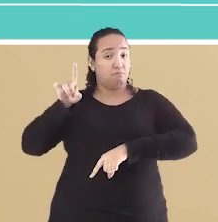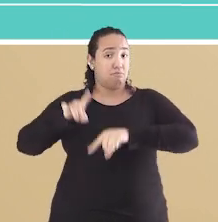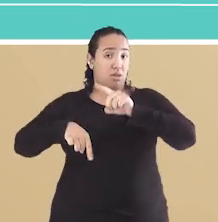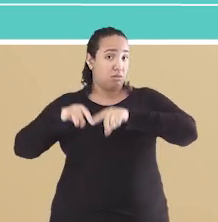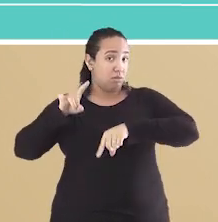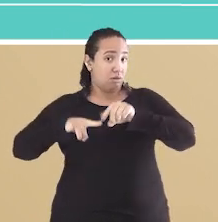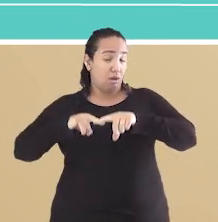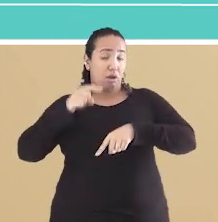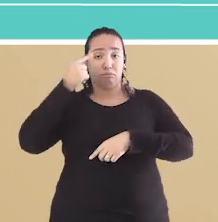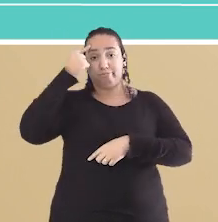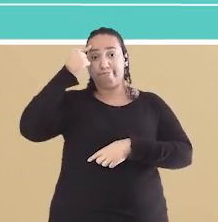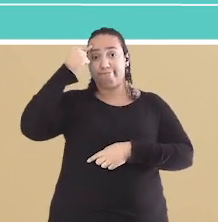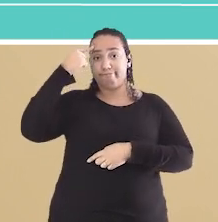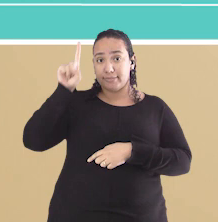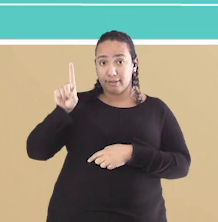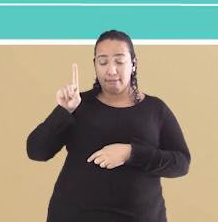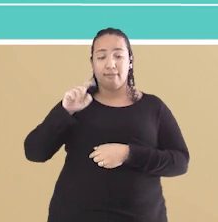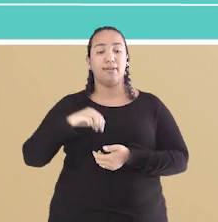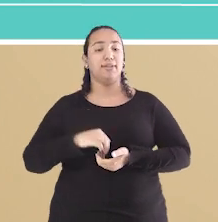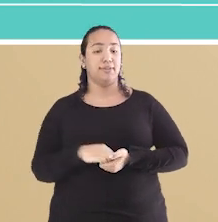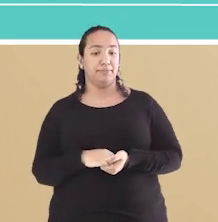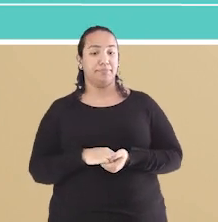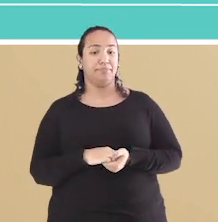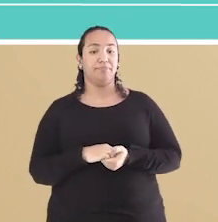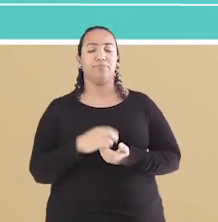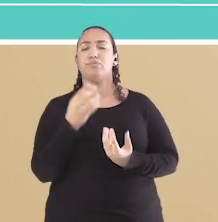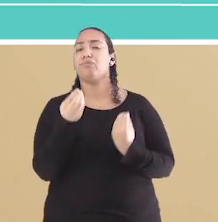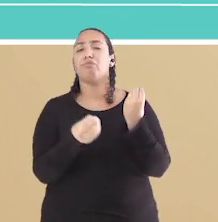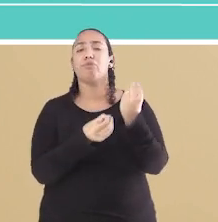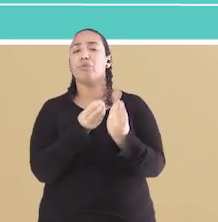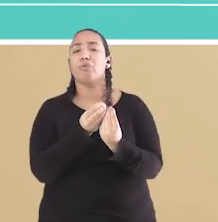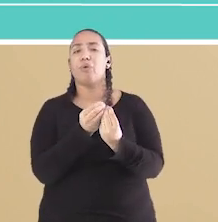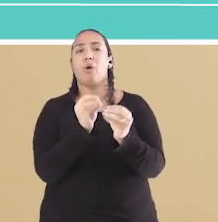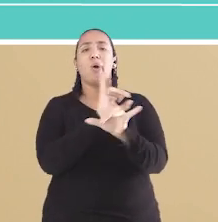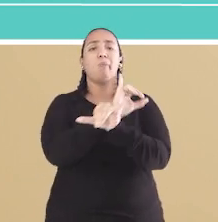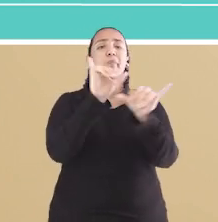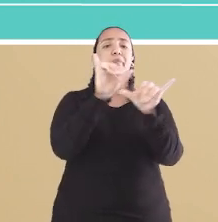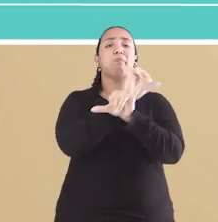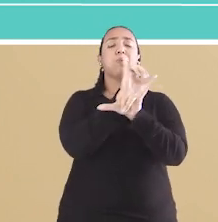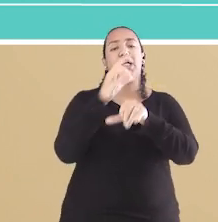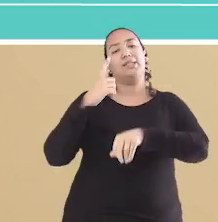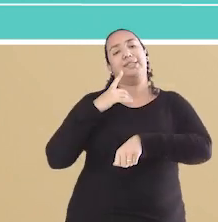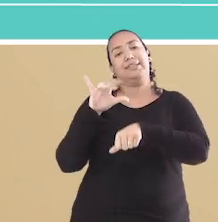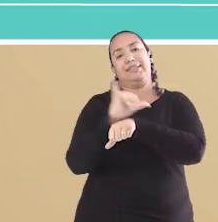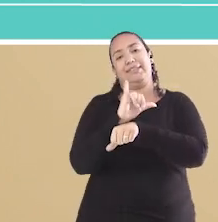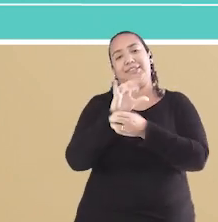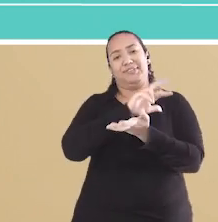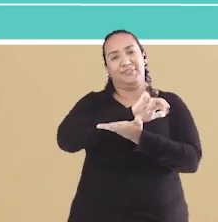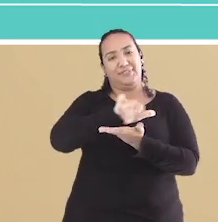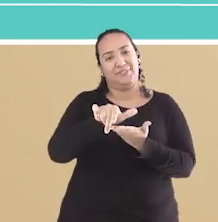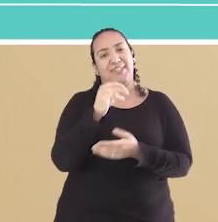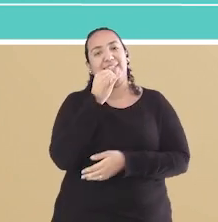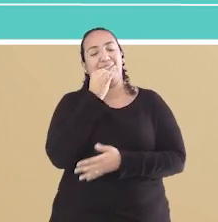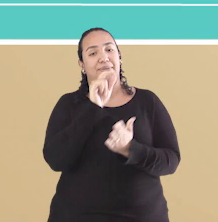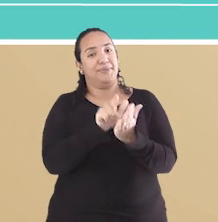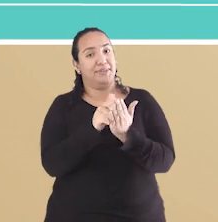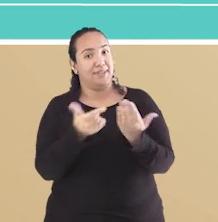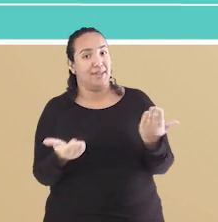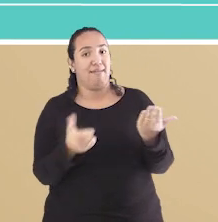uma ideia ou um serviço, sendo veiculados pelos meios de comunicação em massa, como